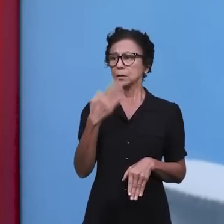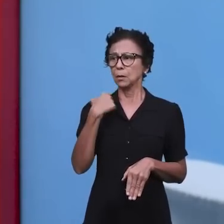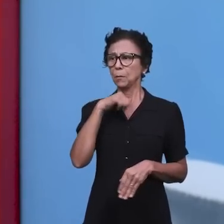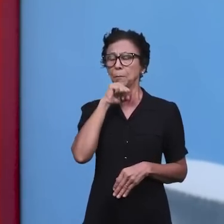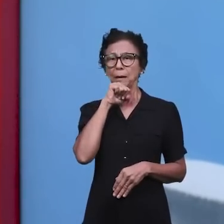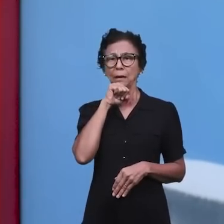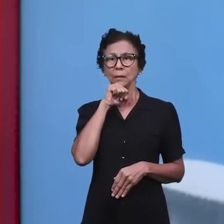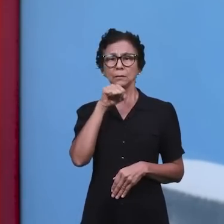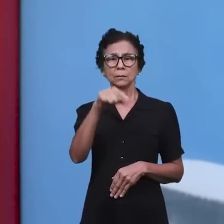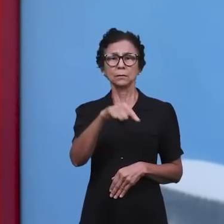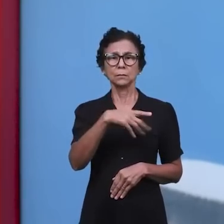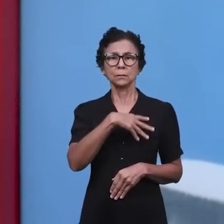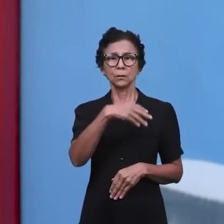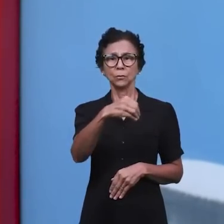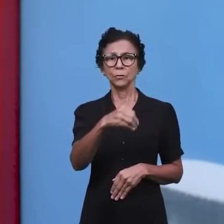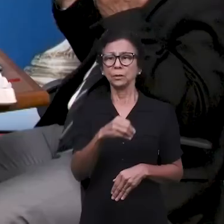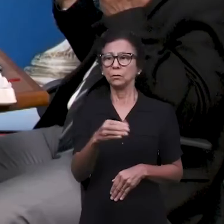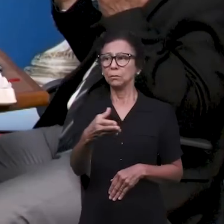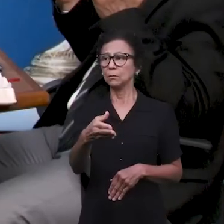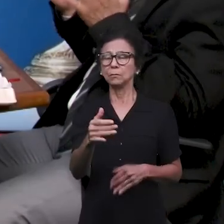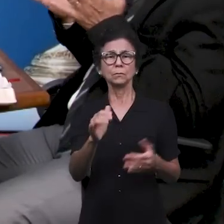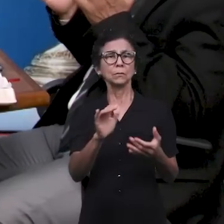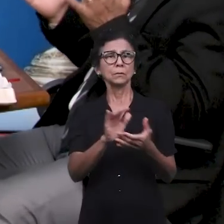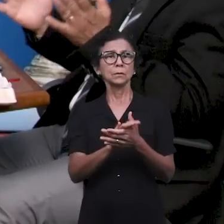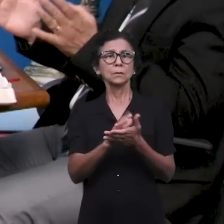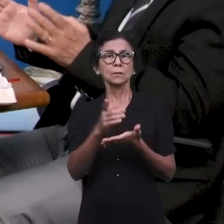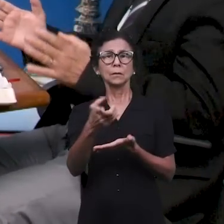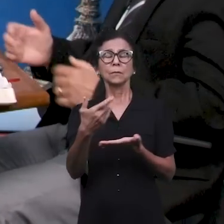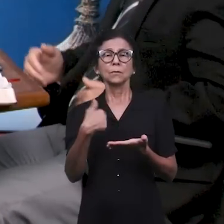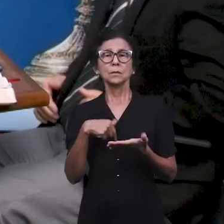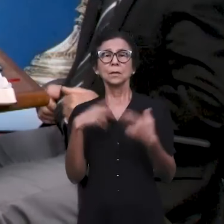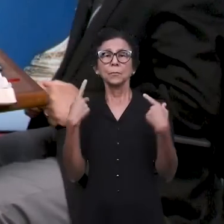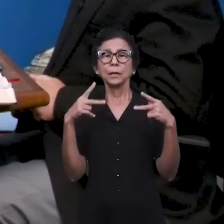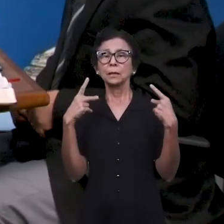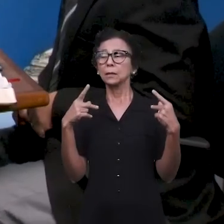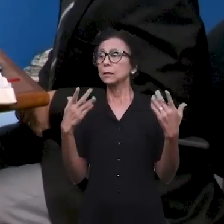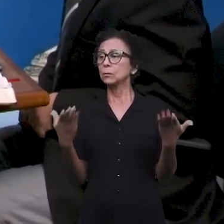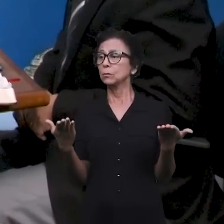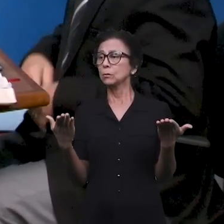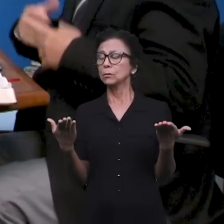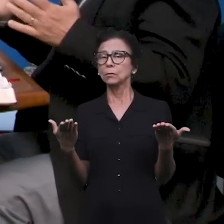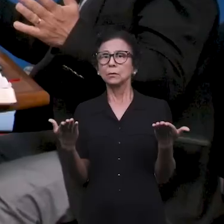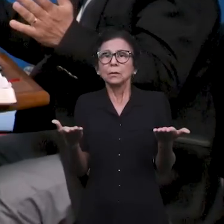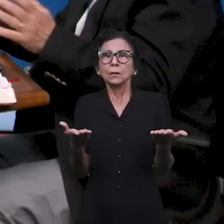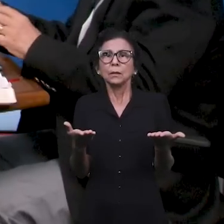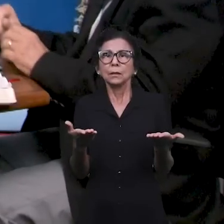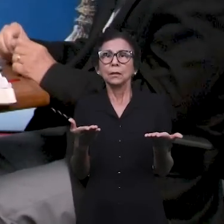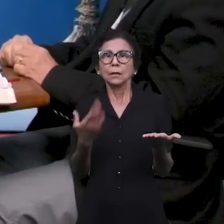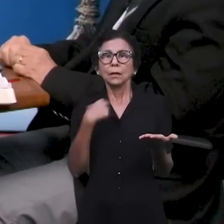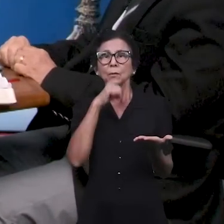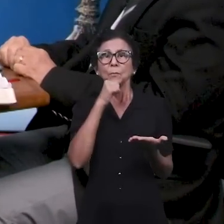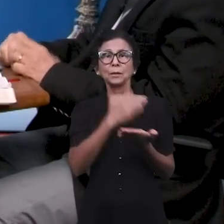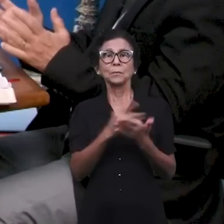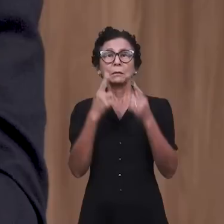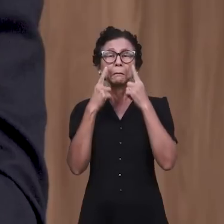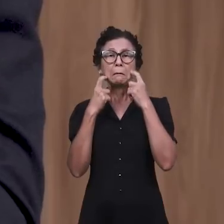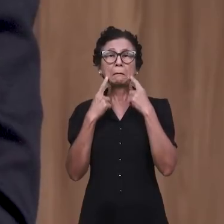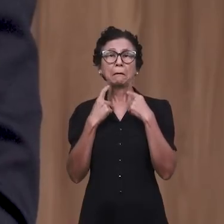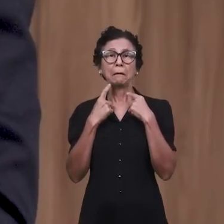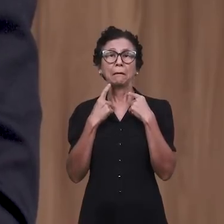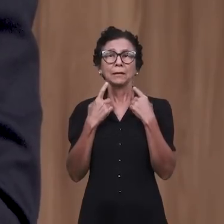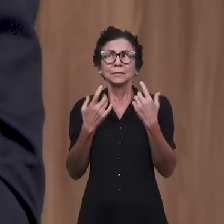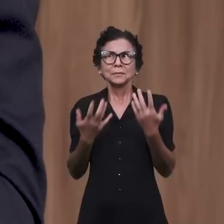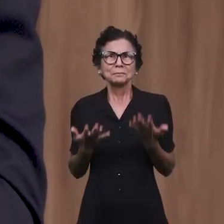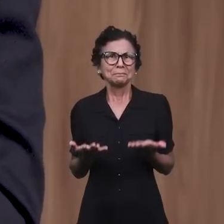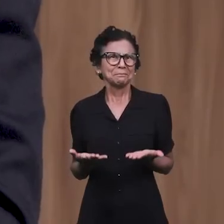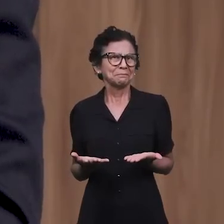por ser ali... Não, você imagina lá no púlpito um pai fazendo o casamento de uma filha, e de repente ele começa a chorar no púlpito.